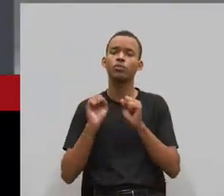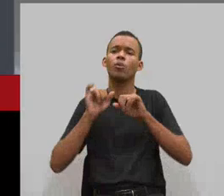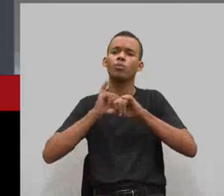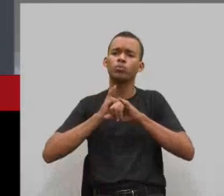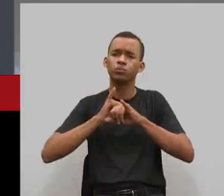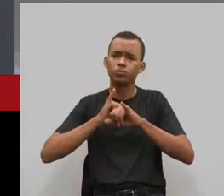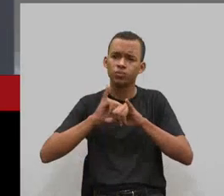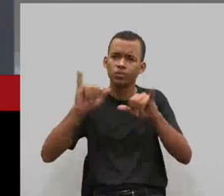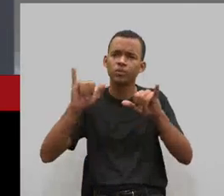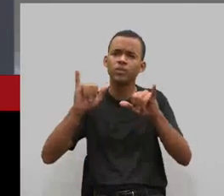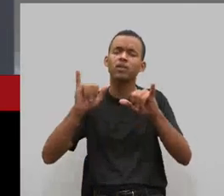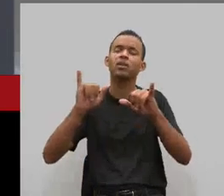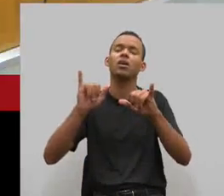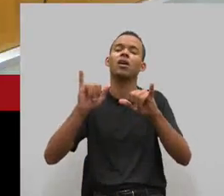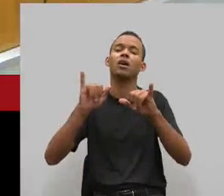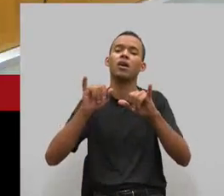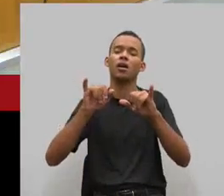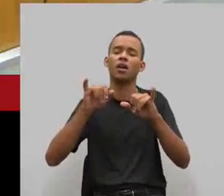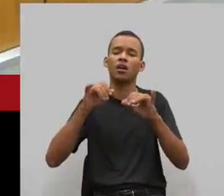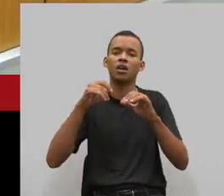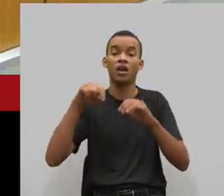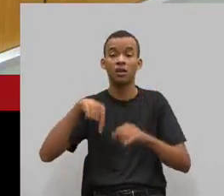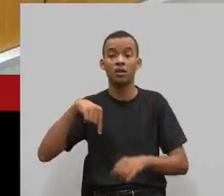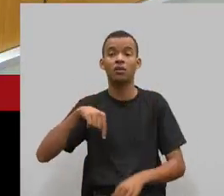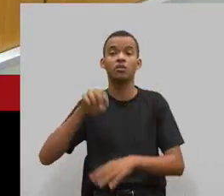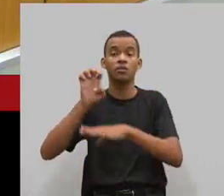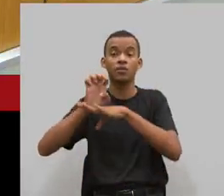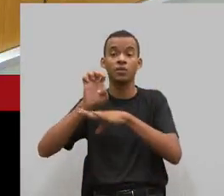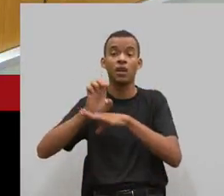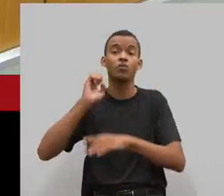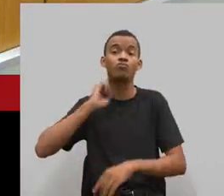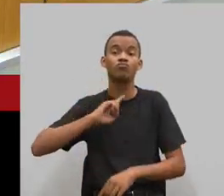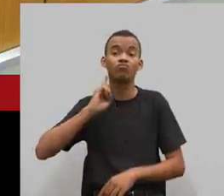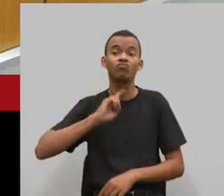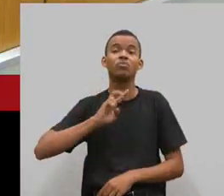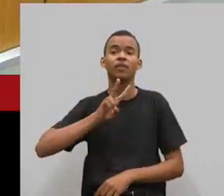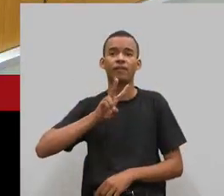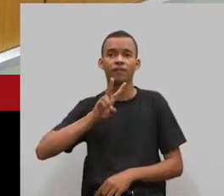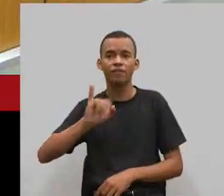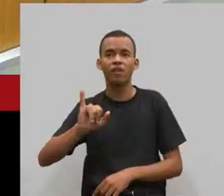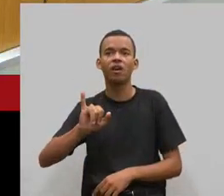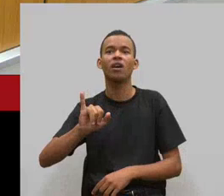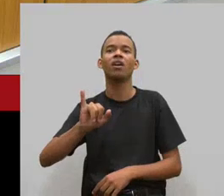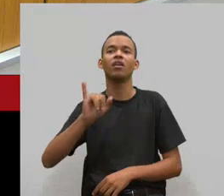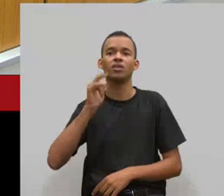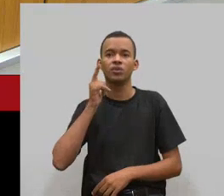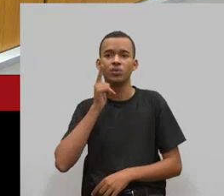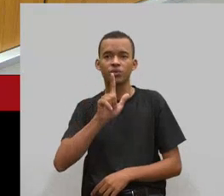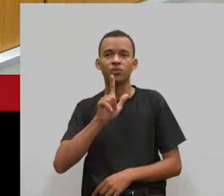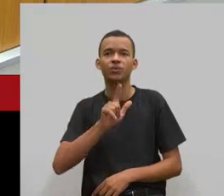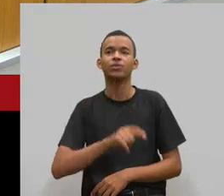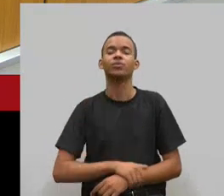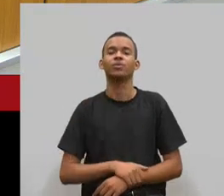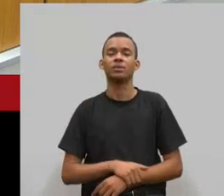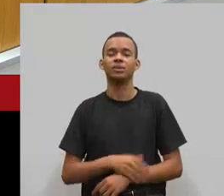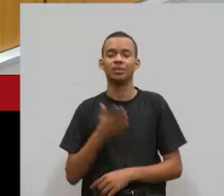do deputada na área na área na região Deputado mais forte aqui da região metropolitana